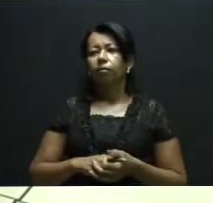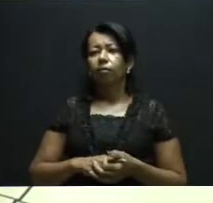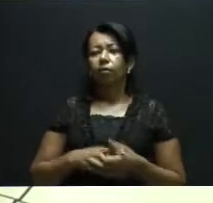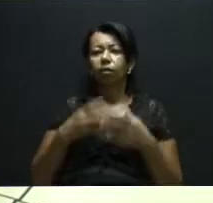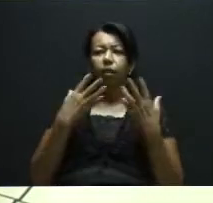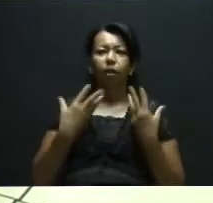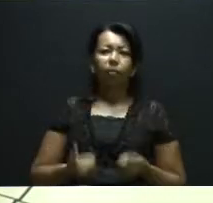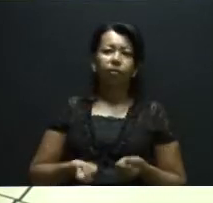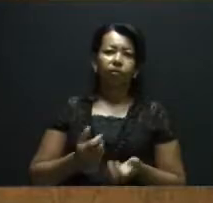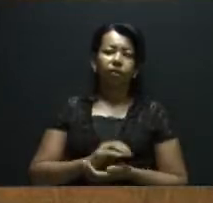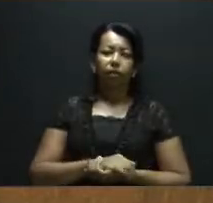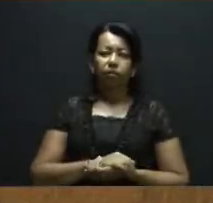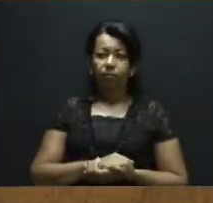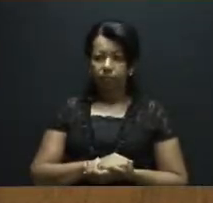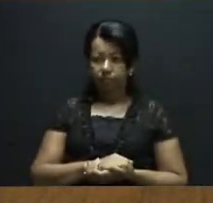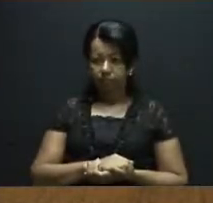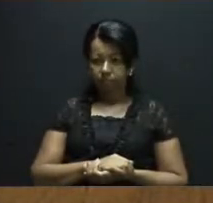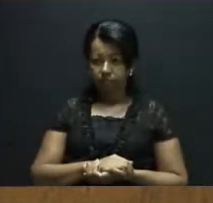aprovado